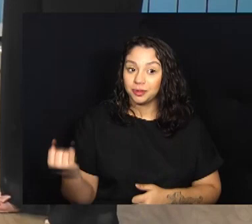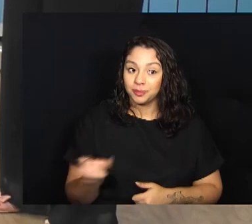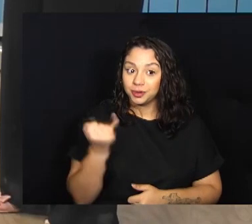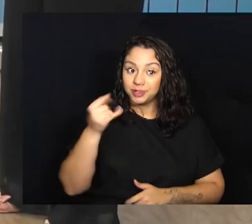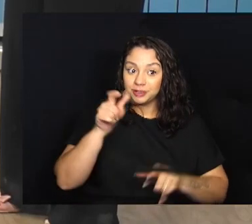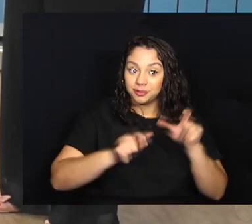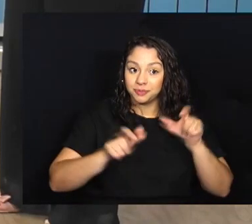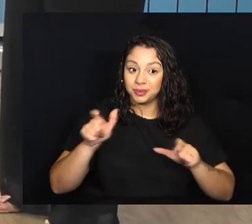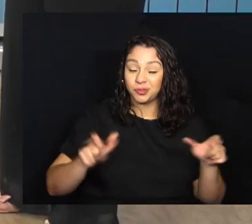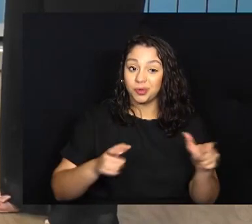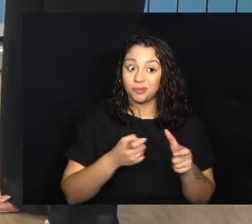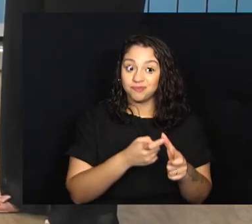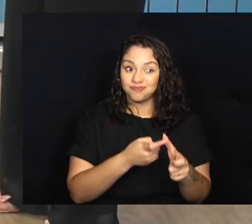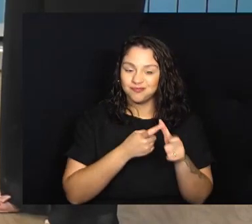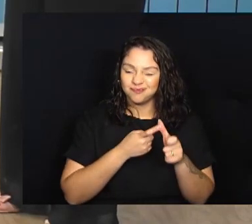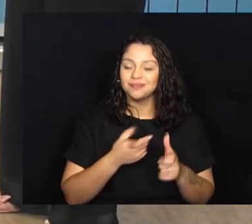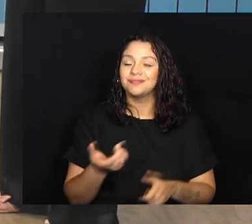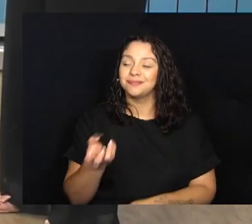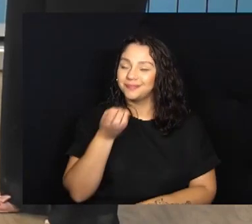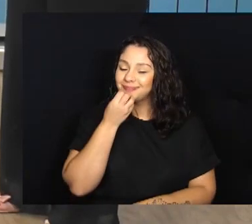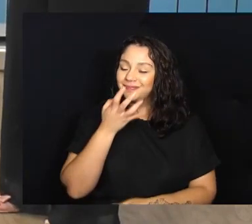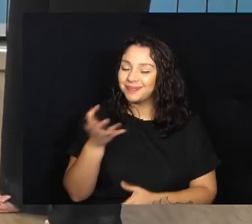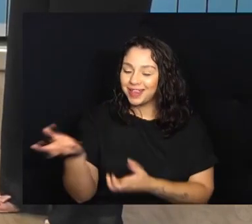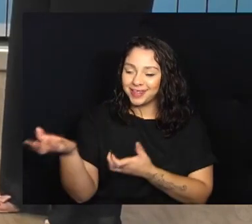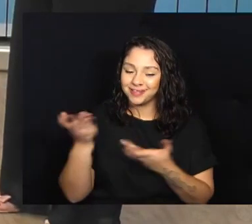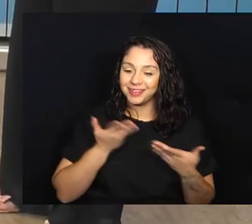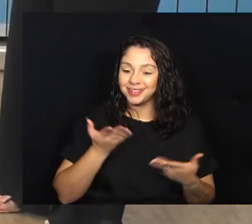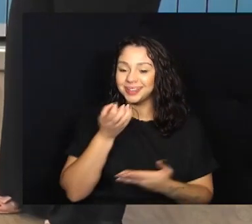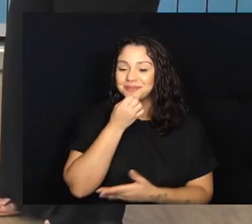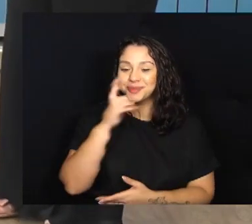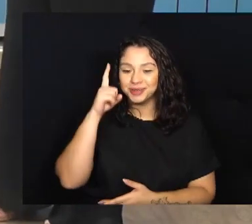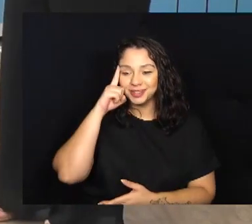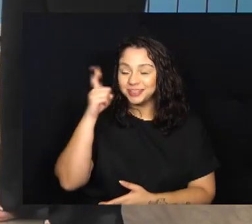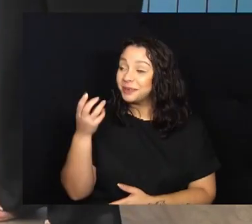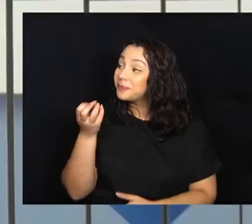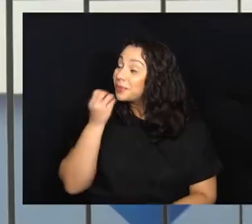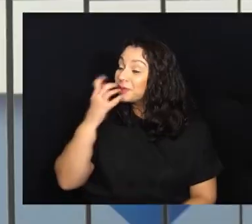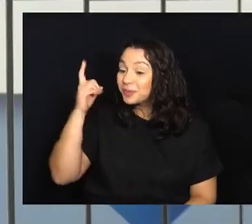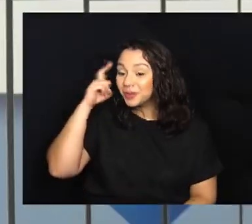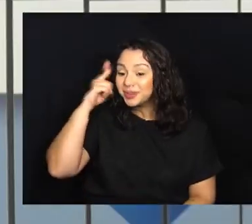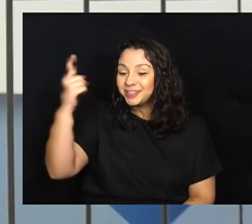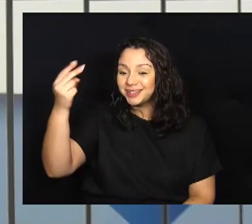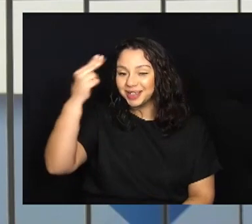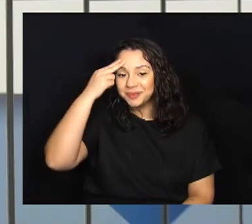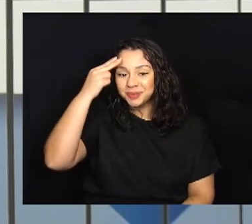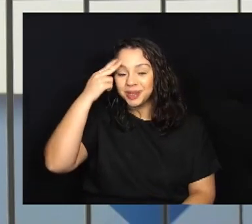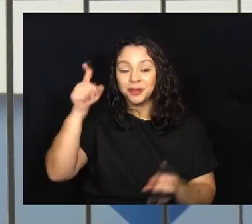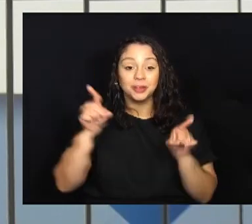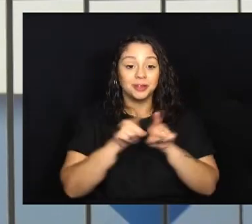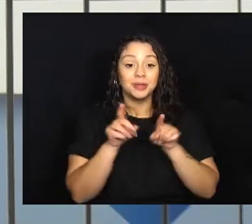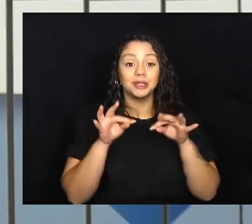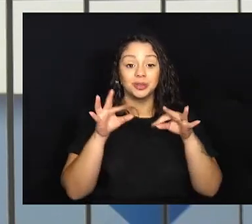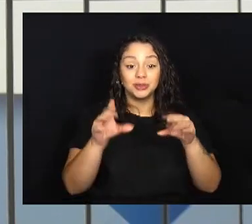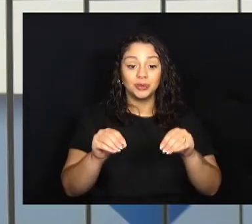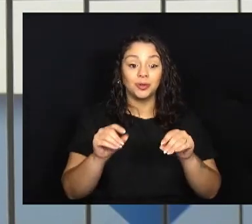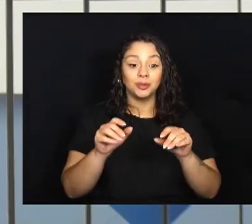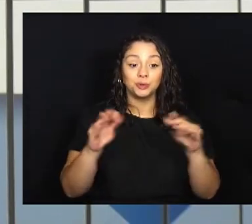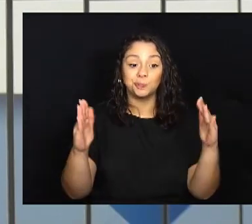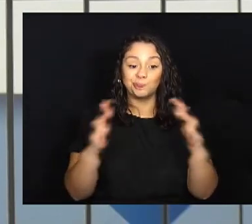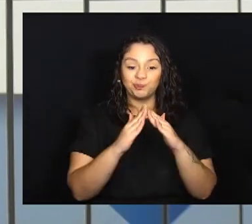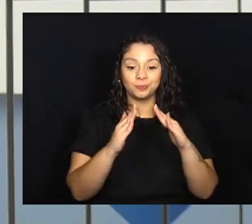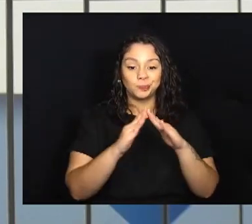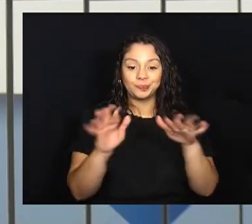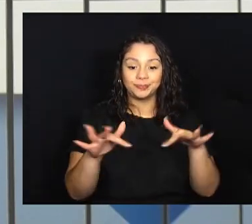está endividado. Seja bem-vinda e bom dia, Mirna. Bom dia, Gabriel. Bom dia a você aí de casa. Olha, a gente lembra que